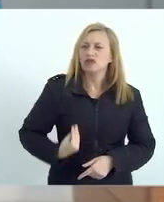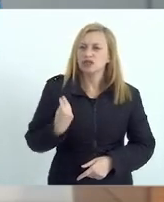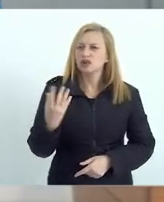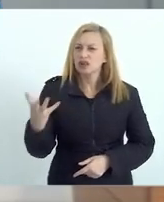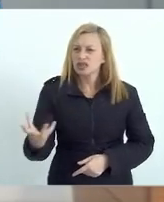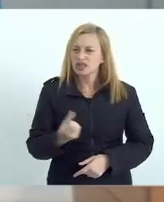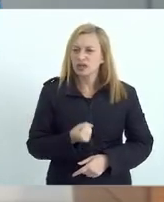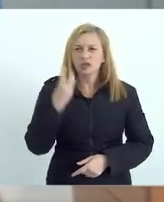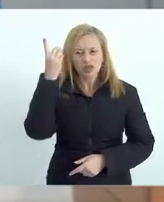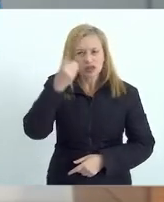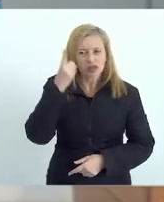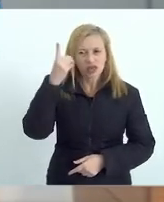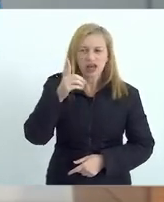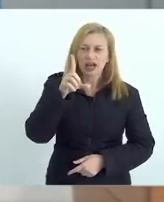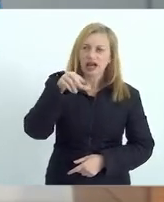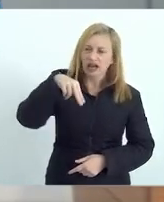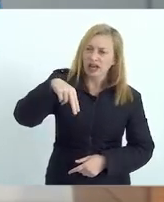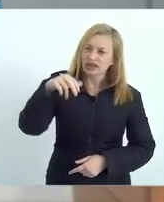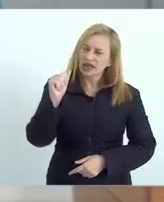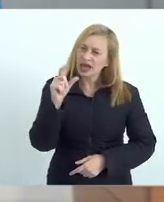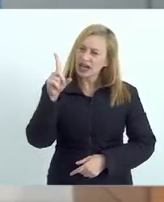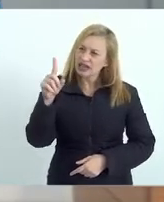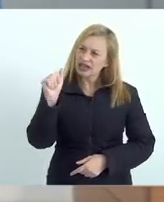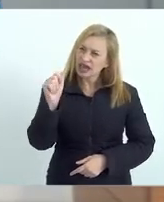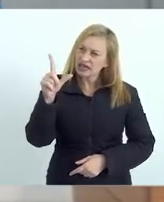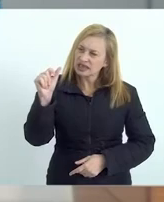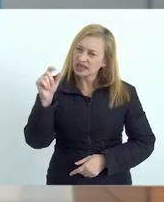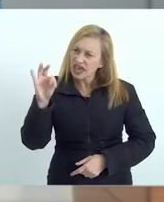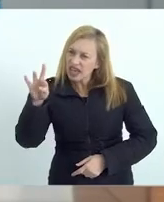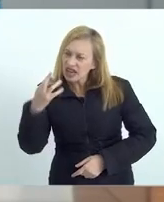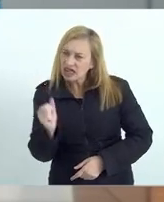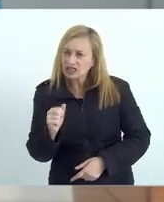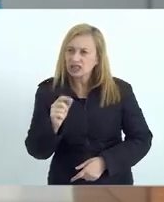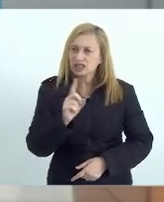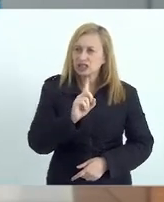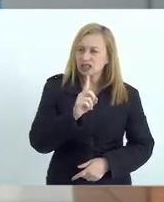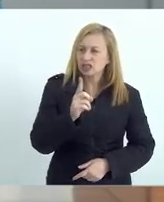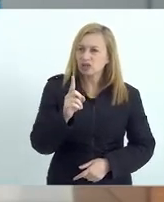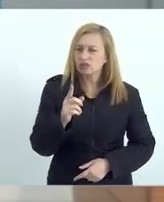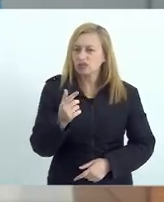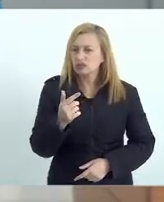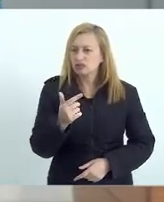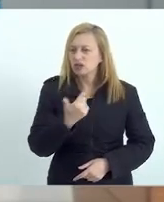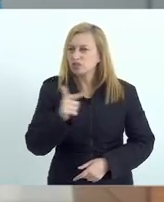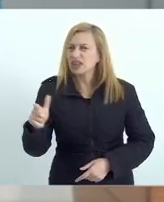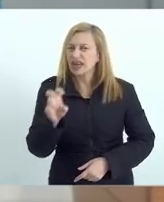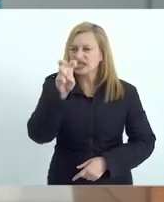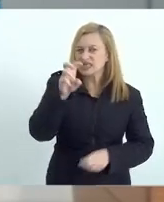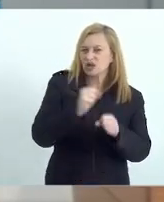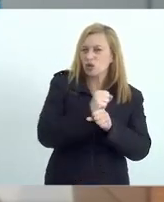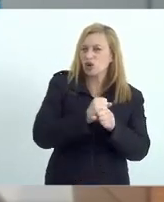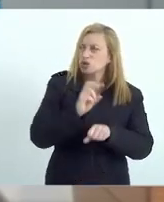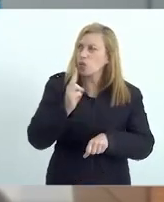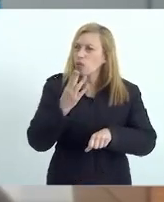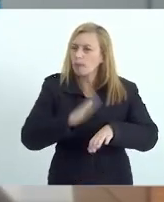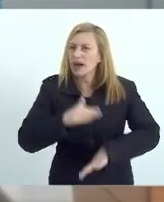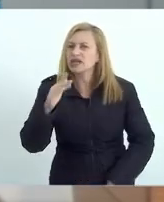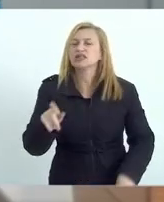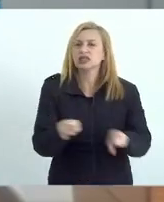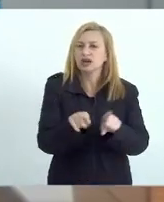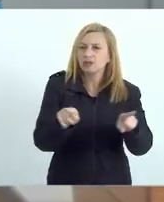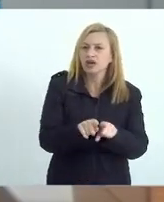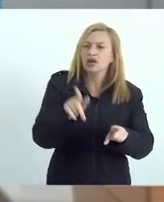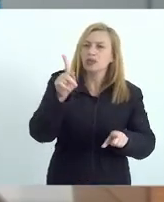deputado nadadeiras que não recebem há cinco anos ou mais estão recebendo protetor